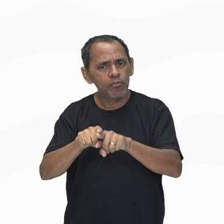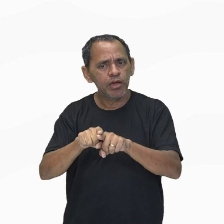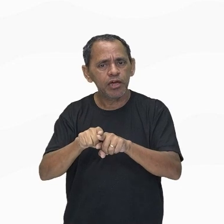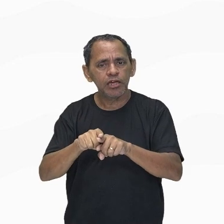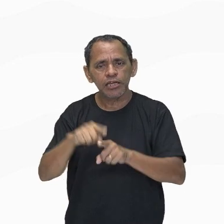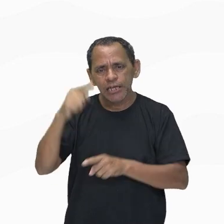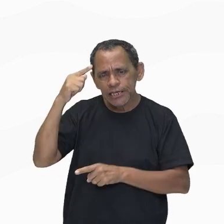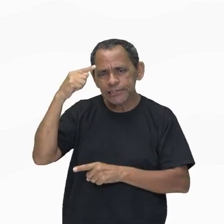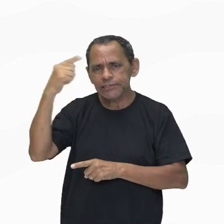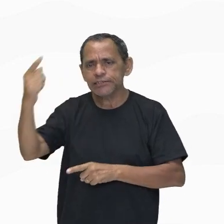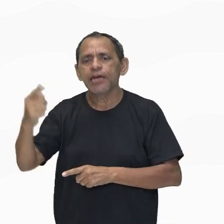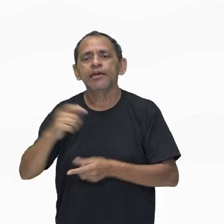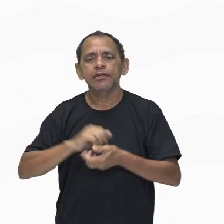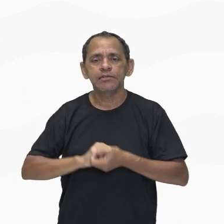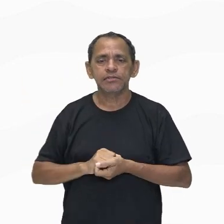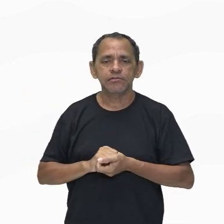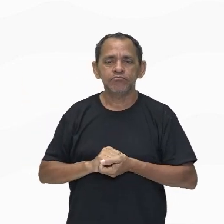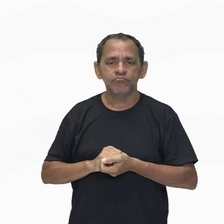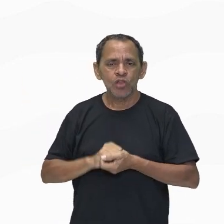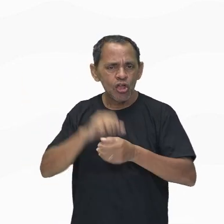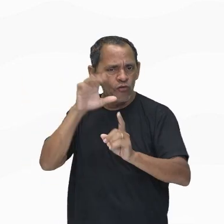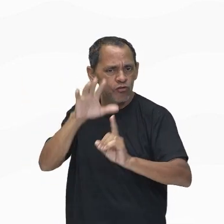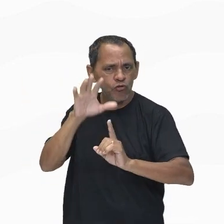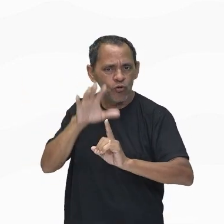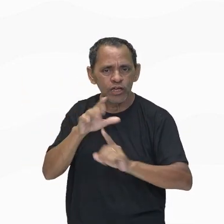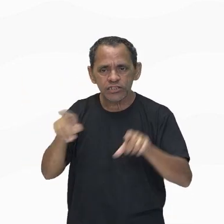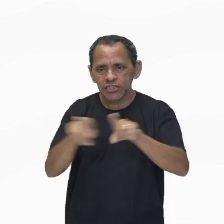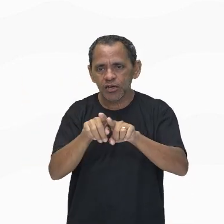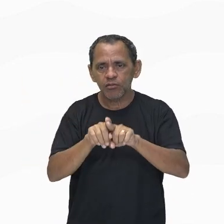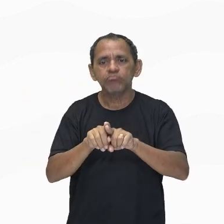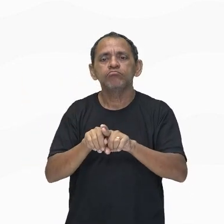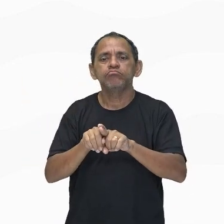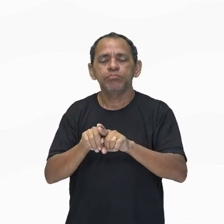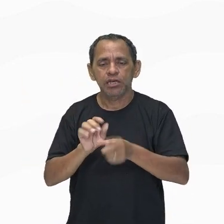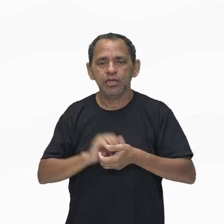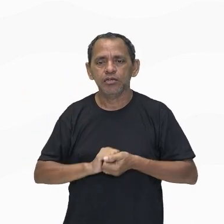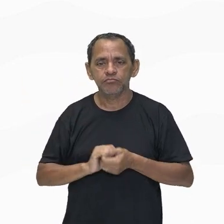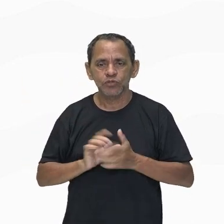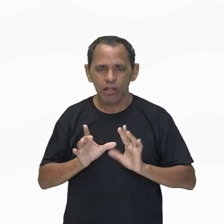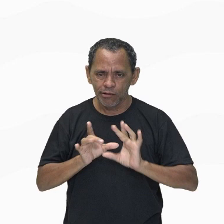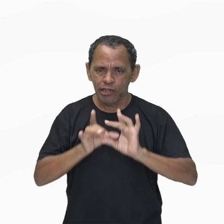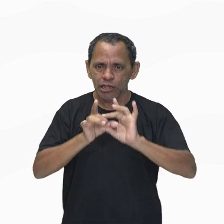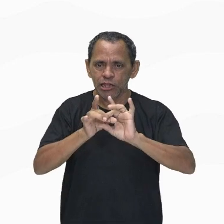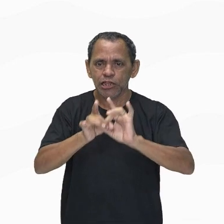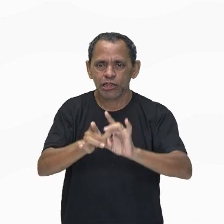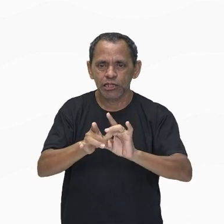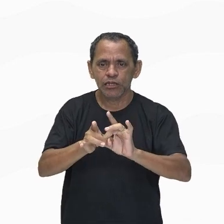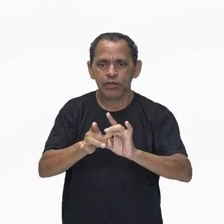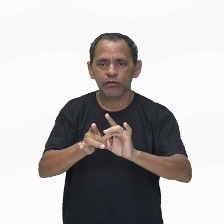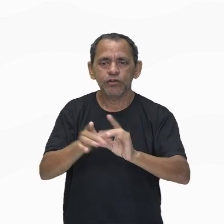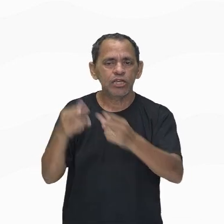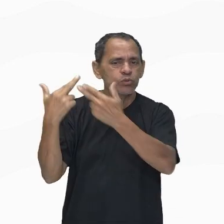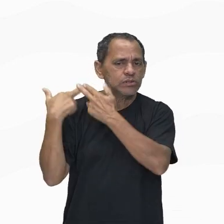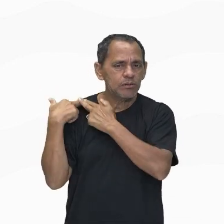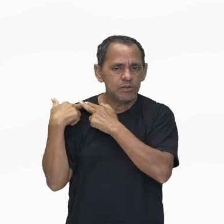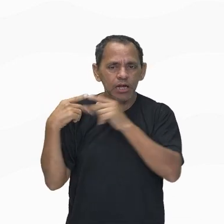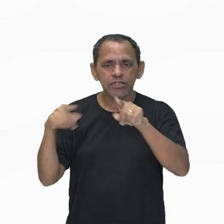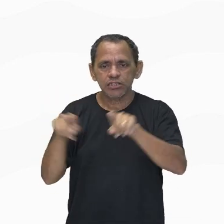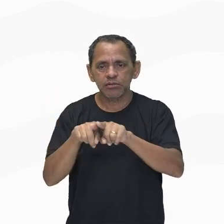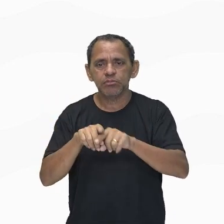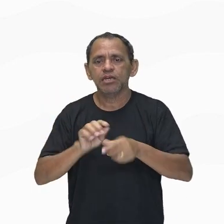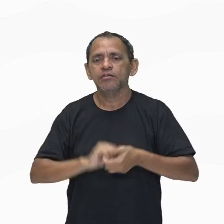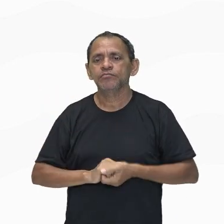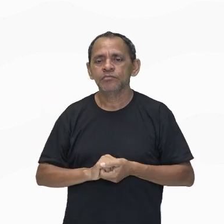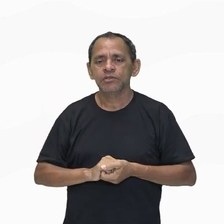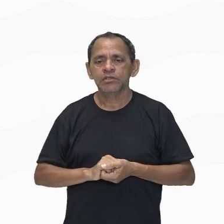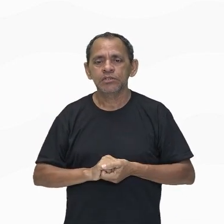mais motivados e comprometidos com a construção de um mundo melhor. E quando falamos de jovem, falamos de